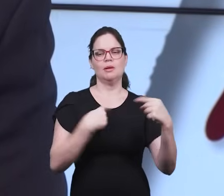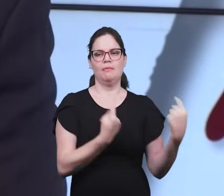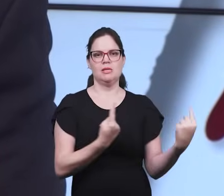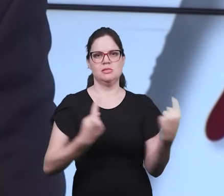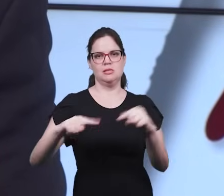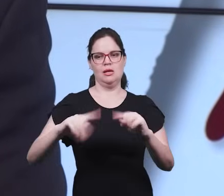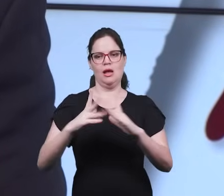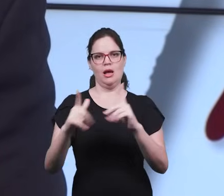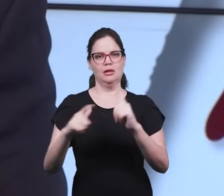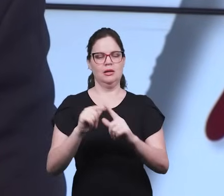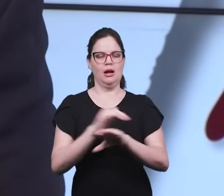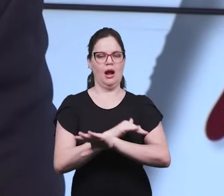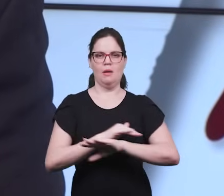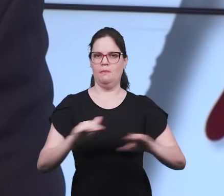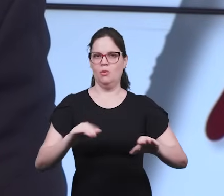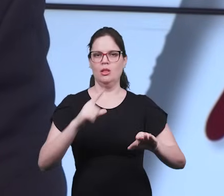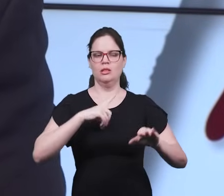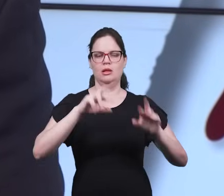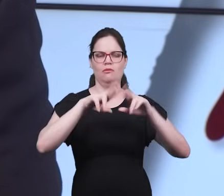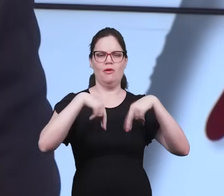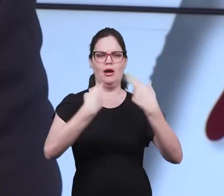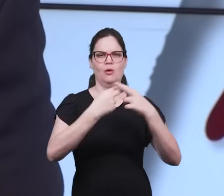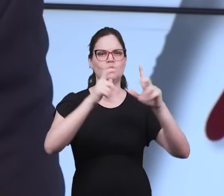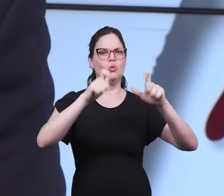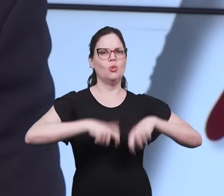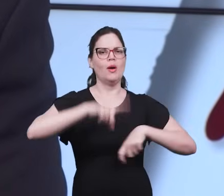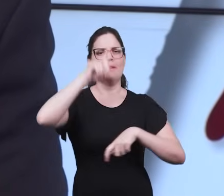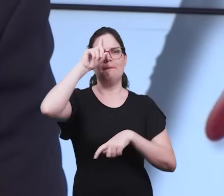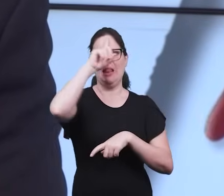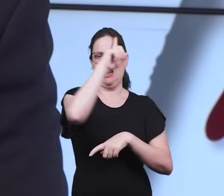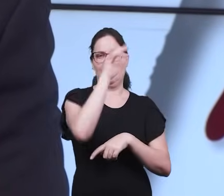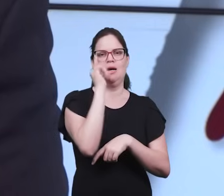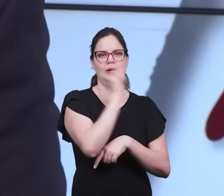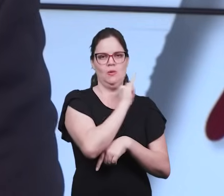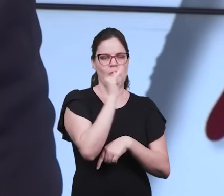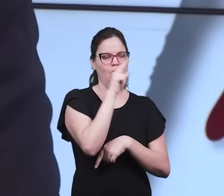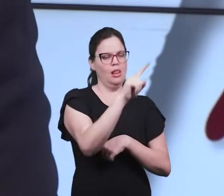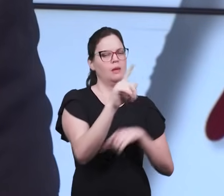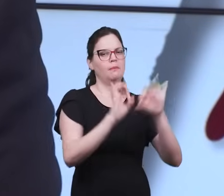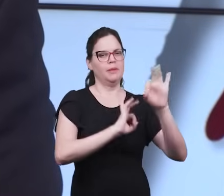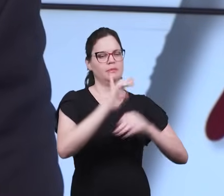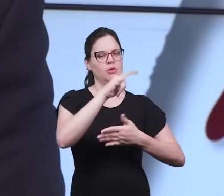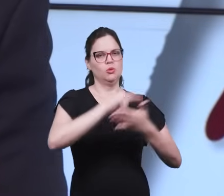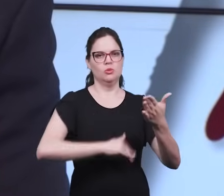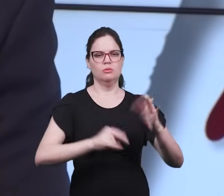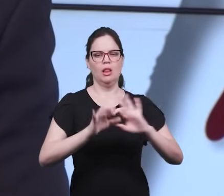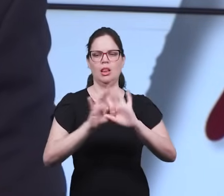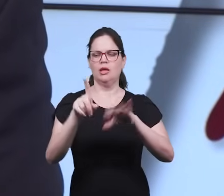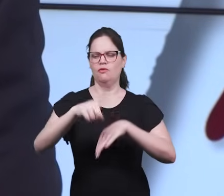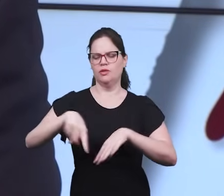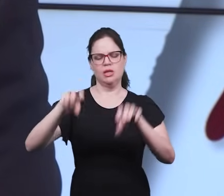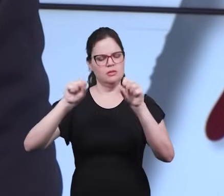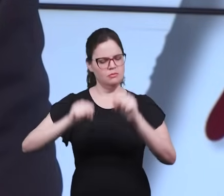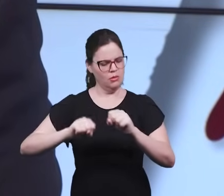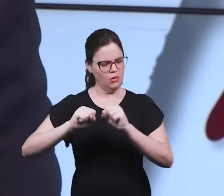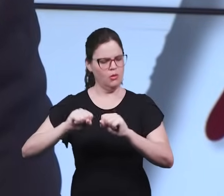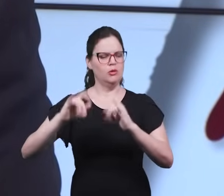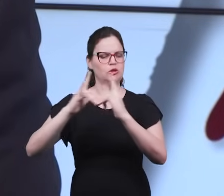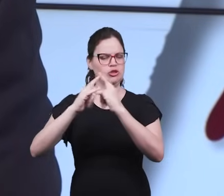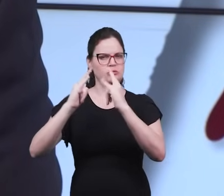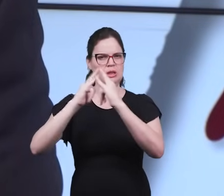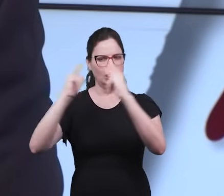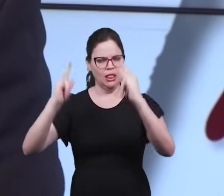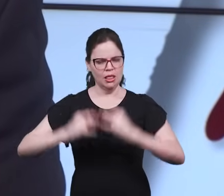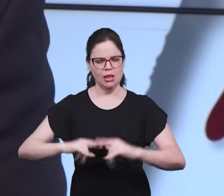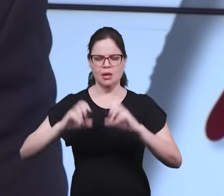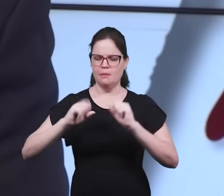igreja e tornou toda a religião livre para fazer os seus templos, seus locais de